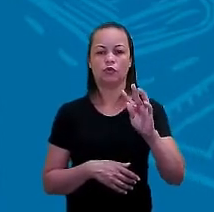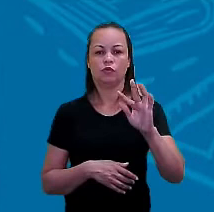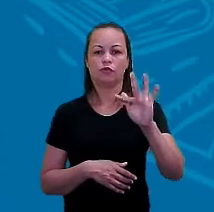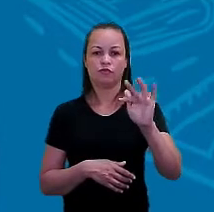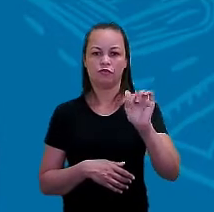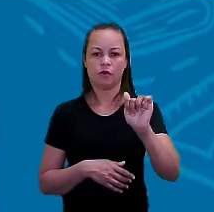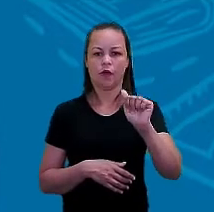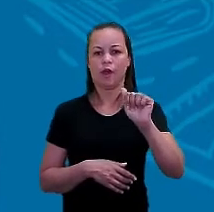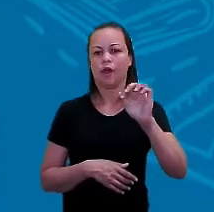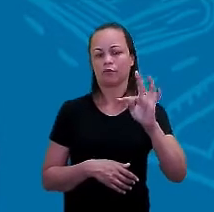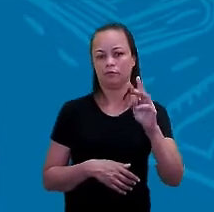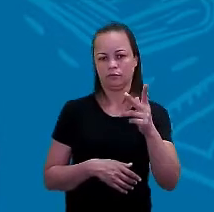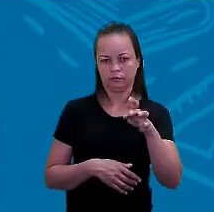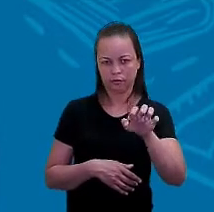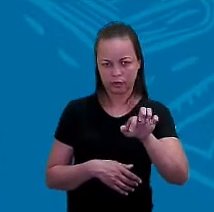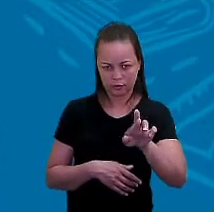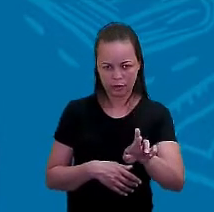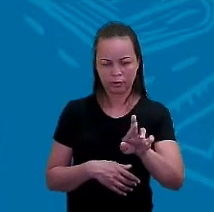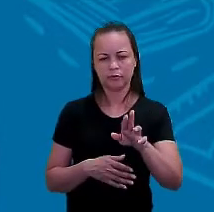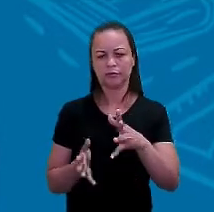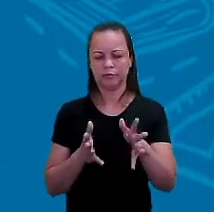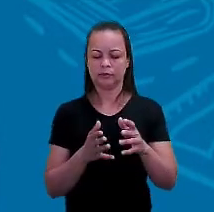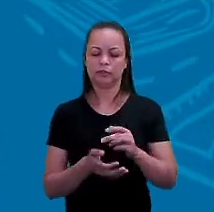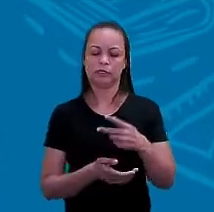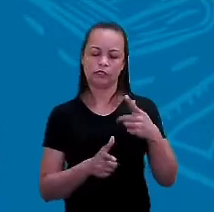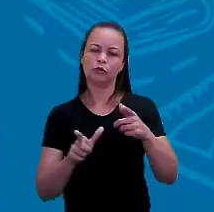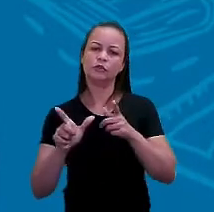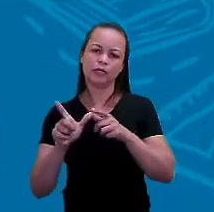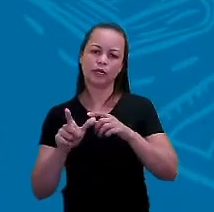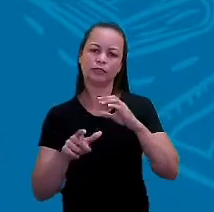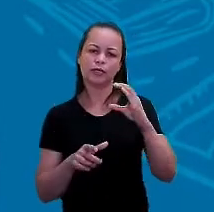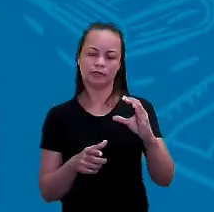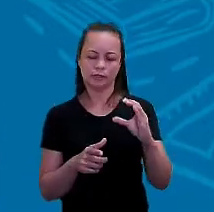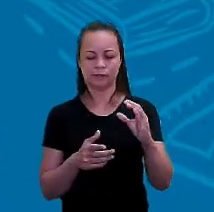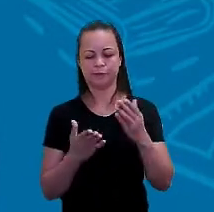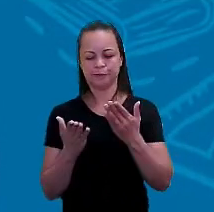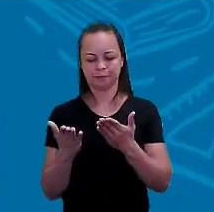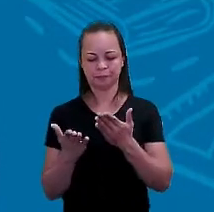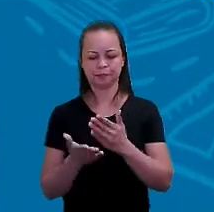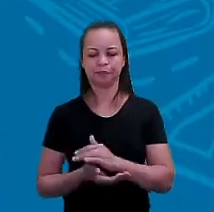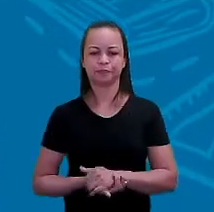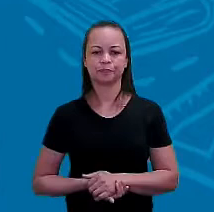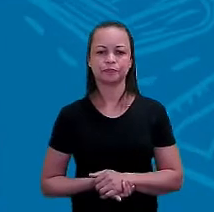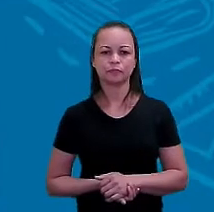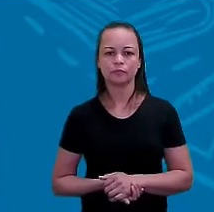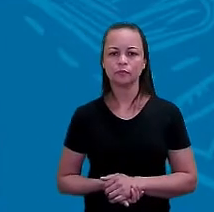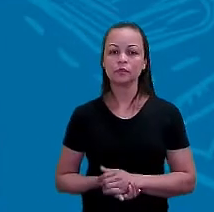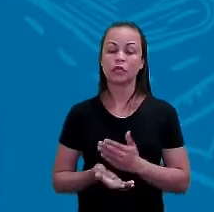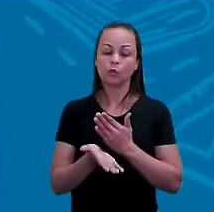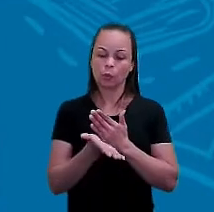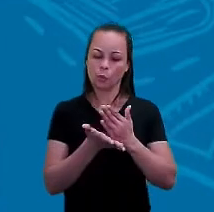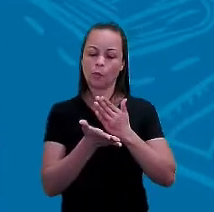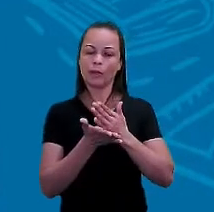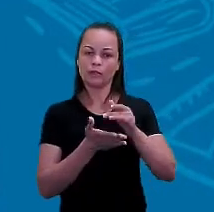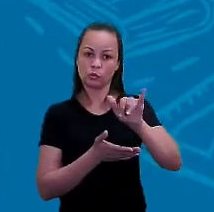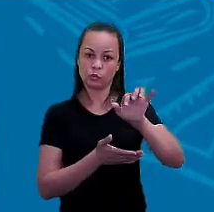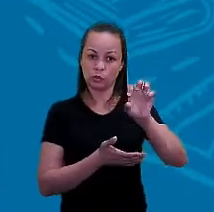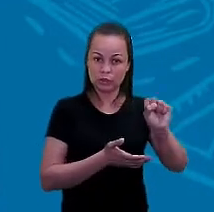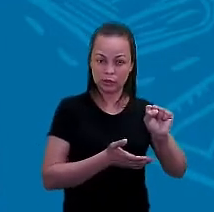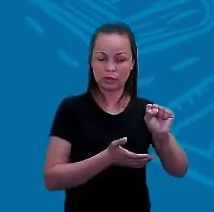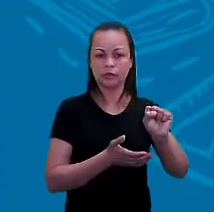de ver? Então, seria, is this your father? E o is no início, porque aí eu tenho uma